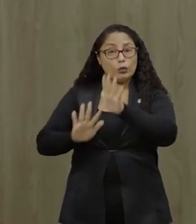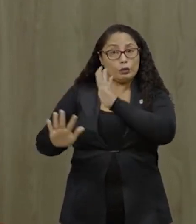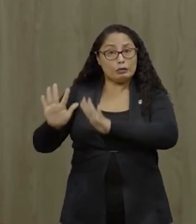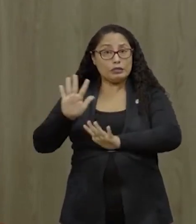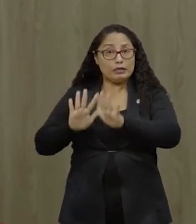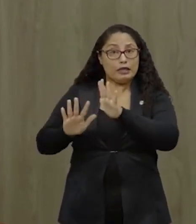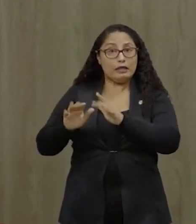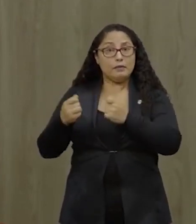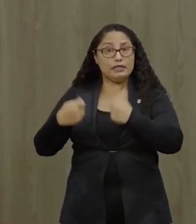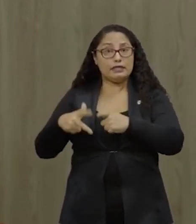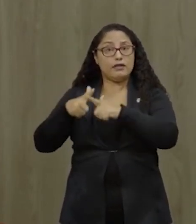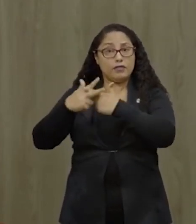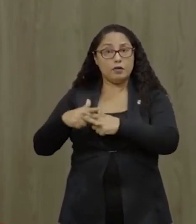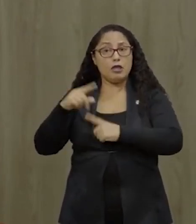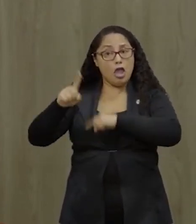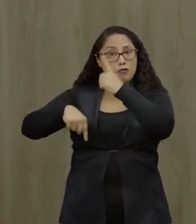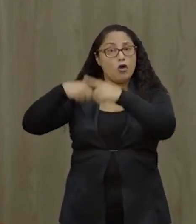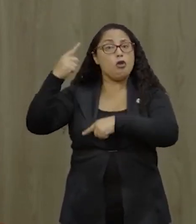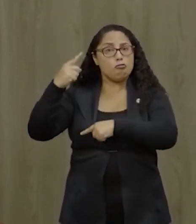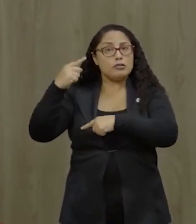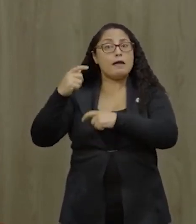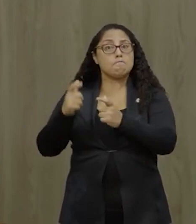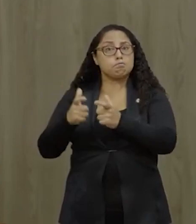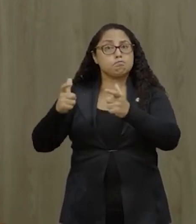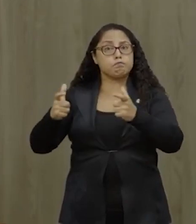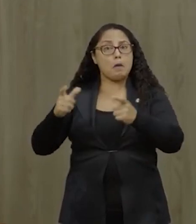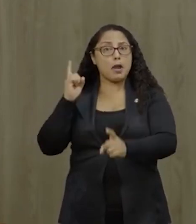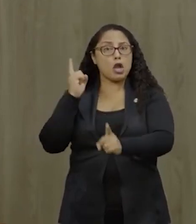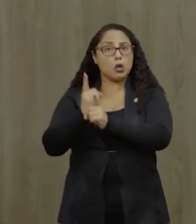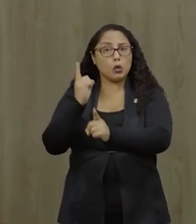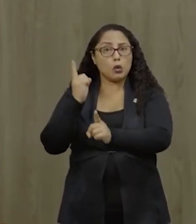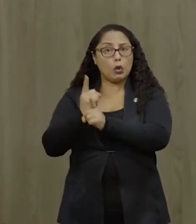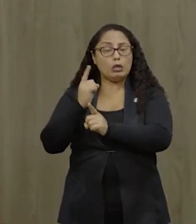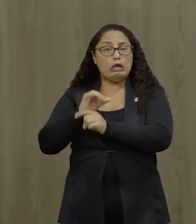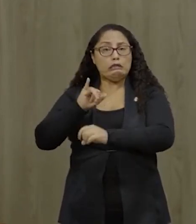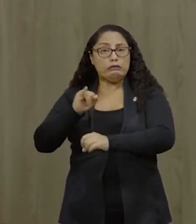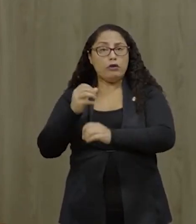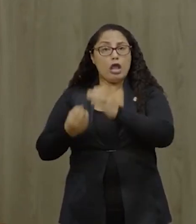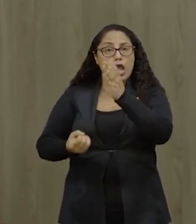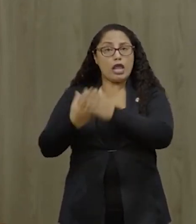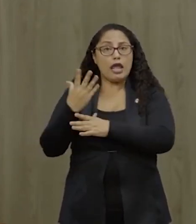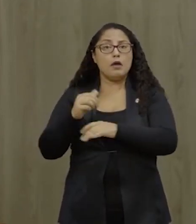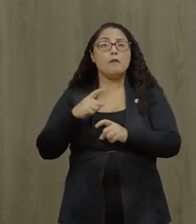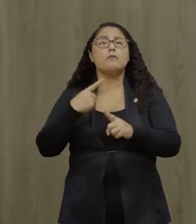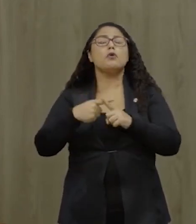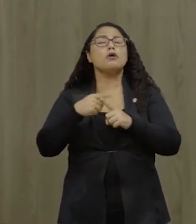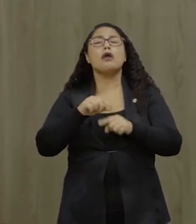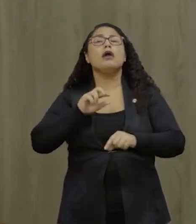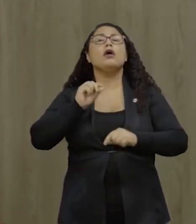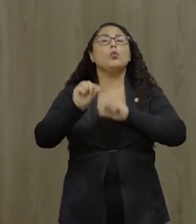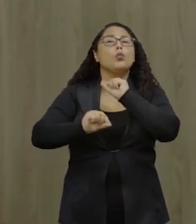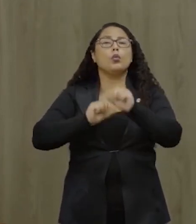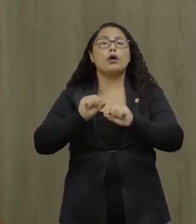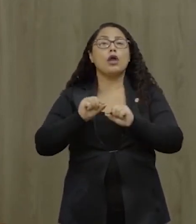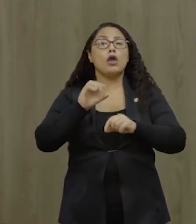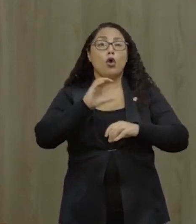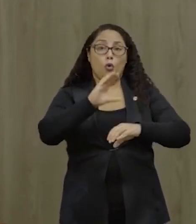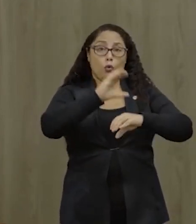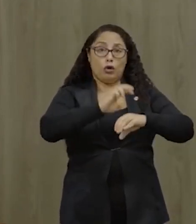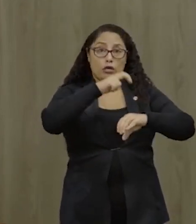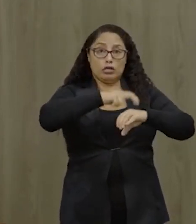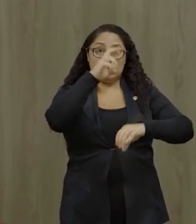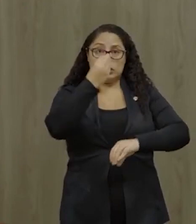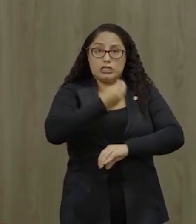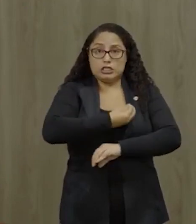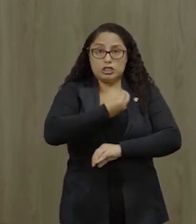Tem que ter uma outra ferramenta também que se evolua mais ainda para identificar se foi gerado. Porque, querendo ou não, o ChatGPT